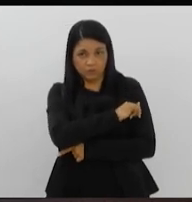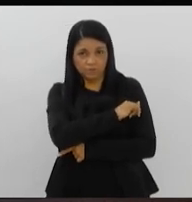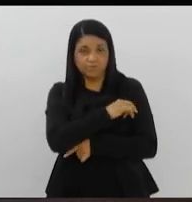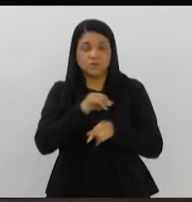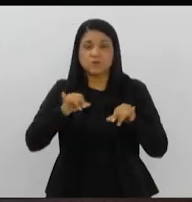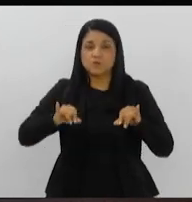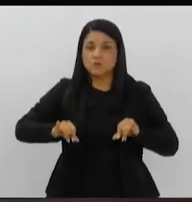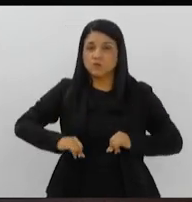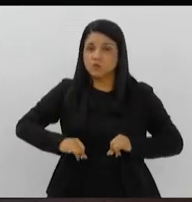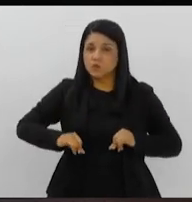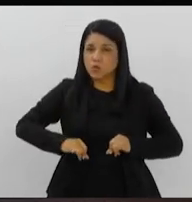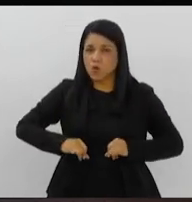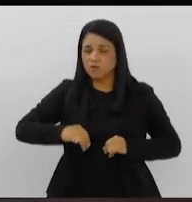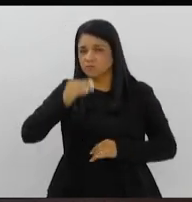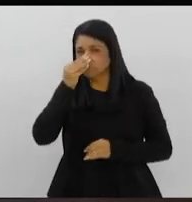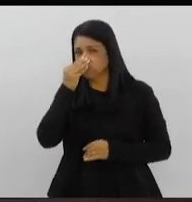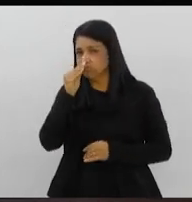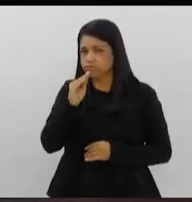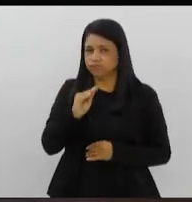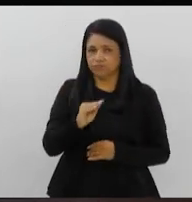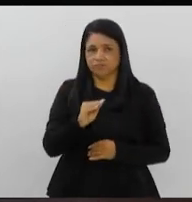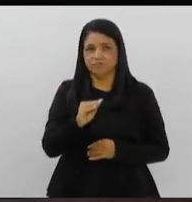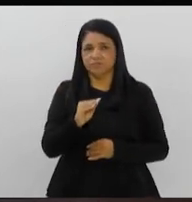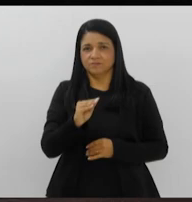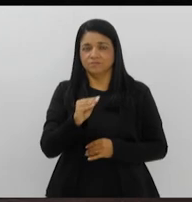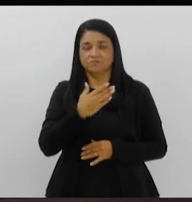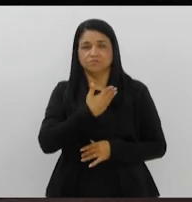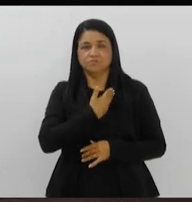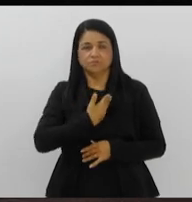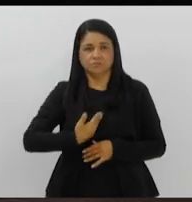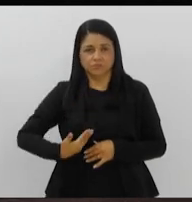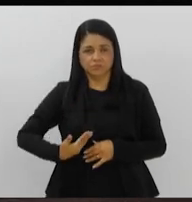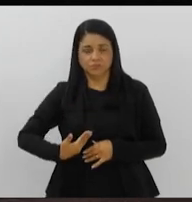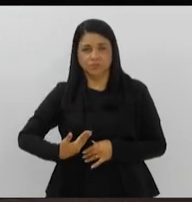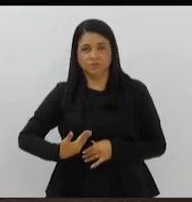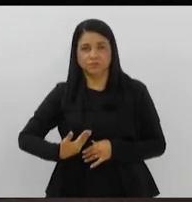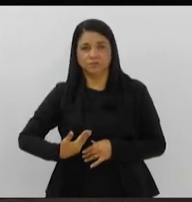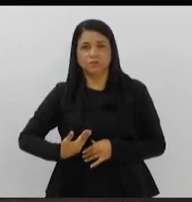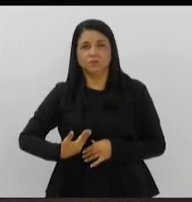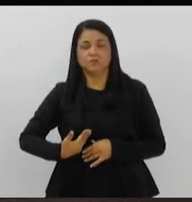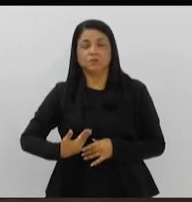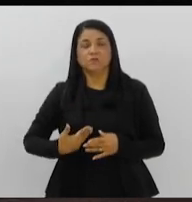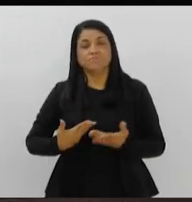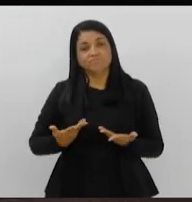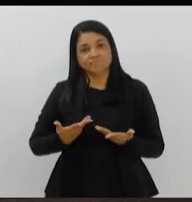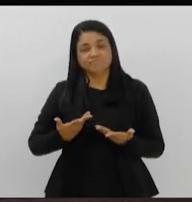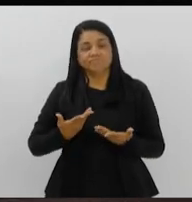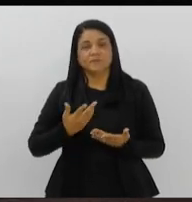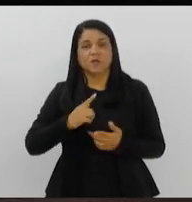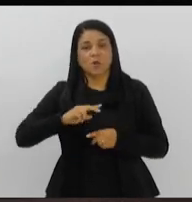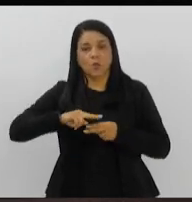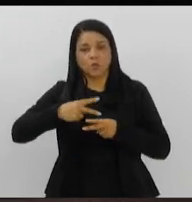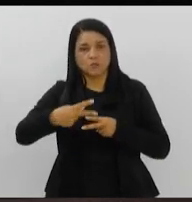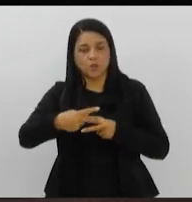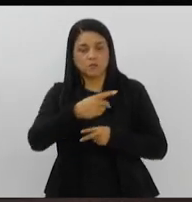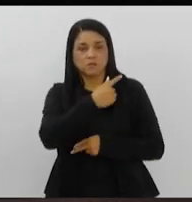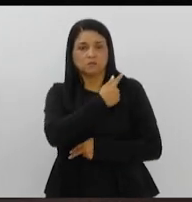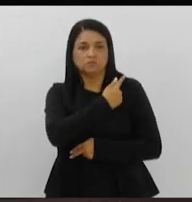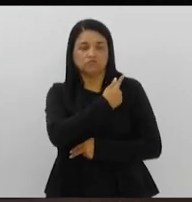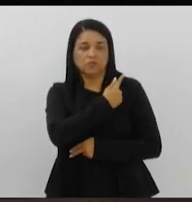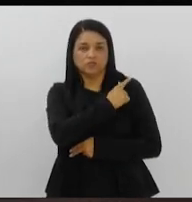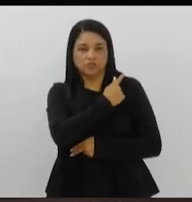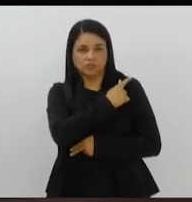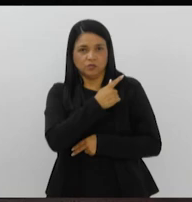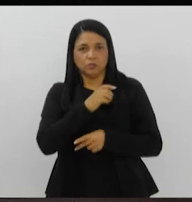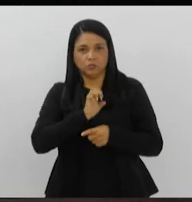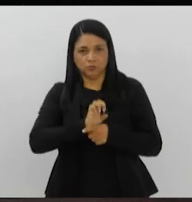sofrem com um descaso público proveniente da atual gestão do governo do estado. Mas não é disso